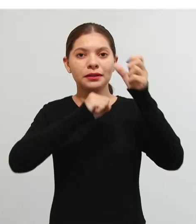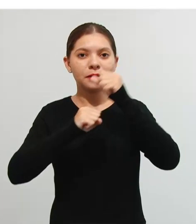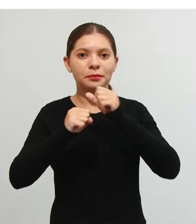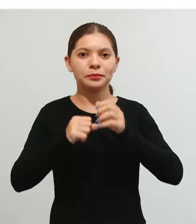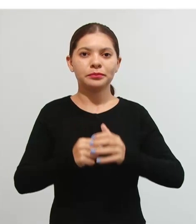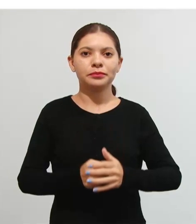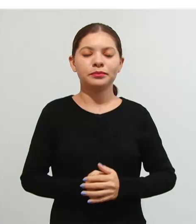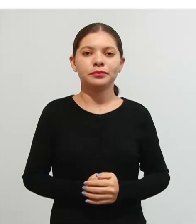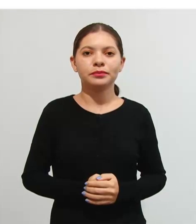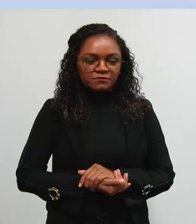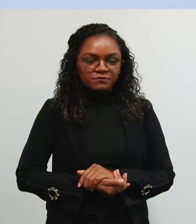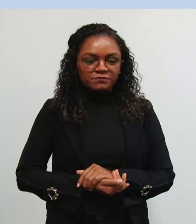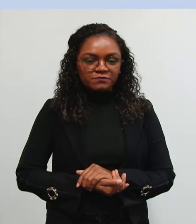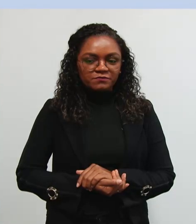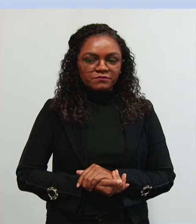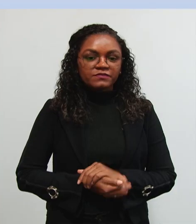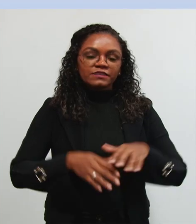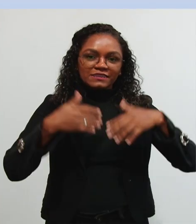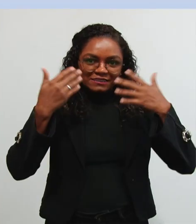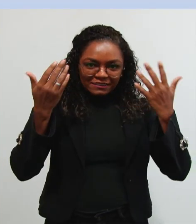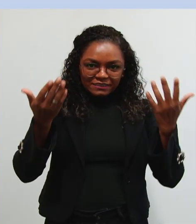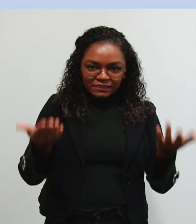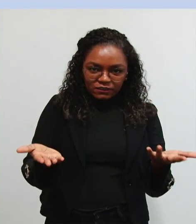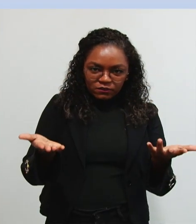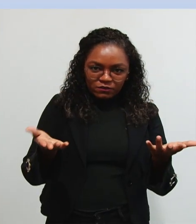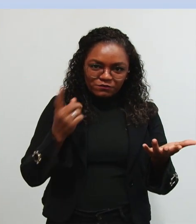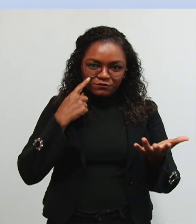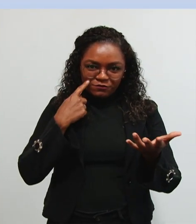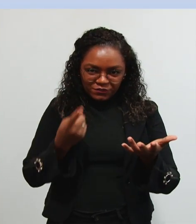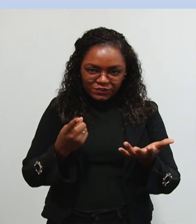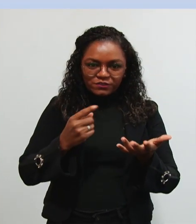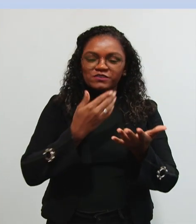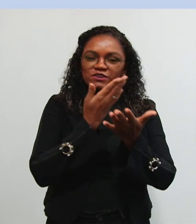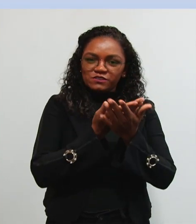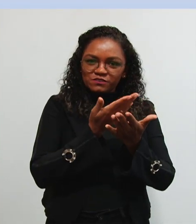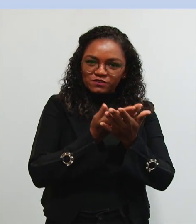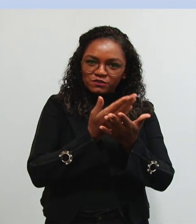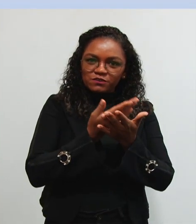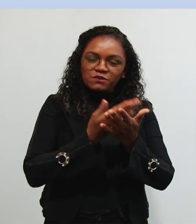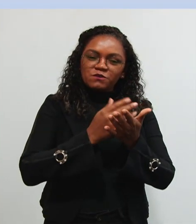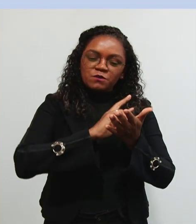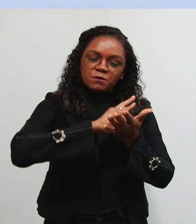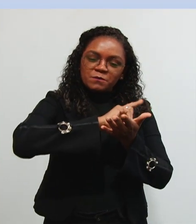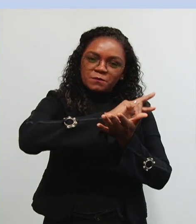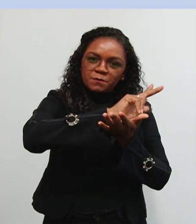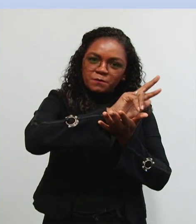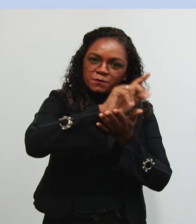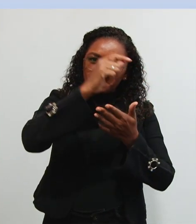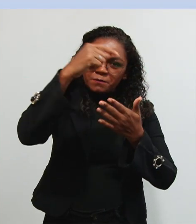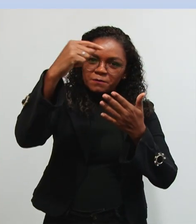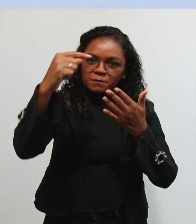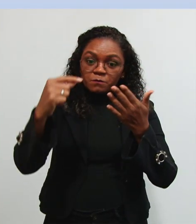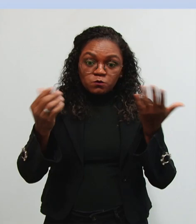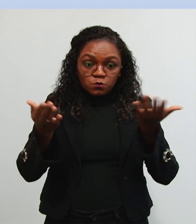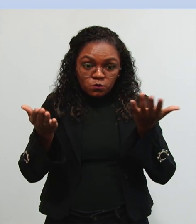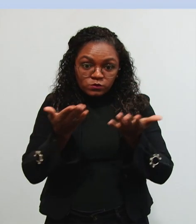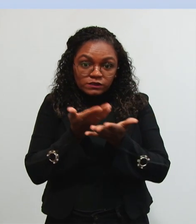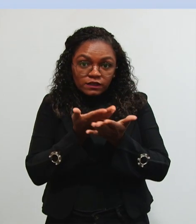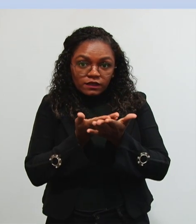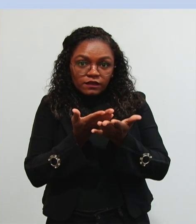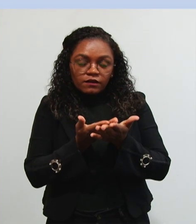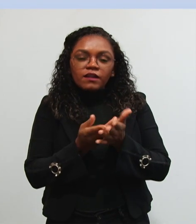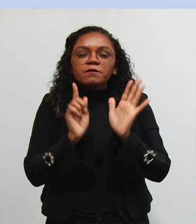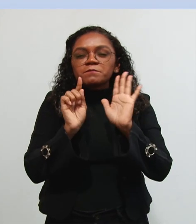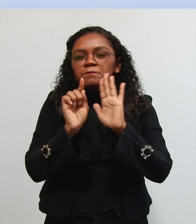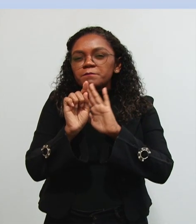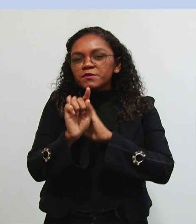aprendizagem. Então, gente, diante de tudo isso que a gente estudou, de tudo isso que a gente trabalhou hoje nessa aula, a gente se